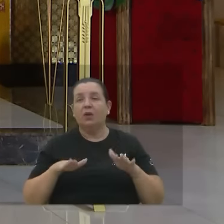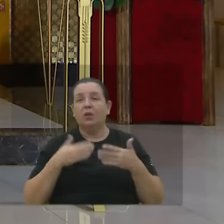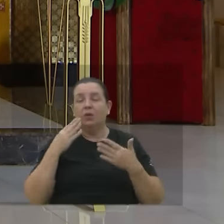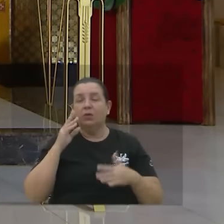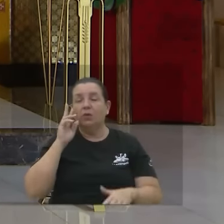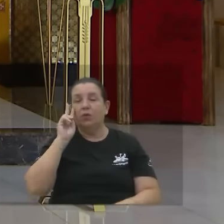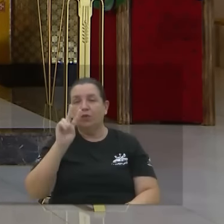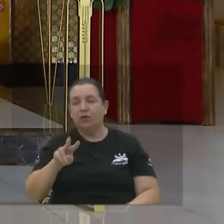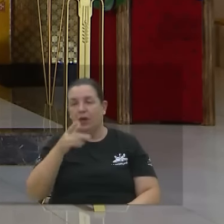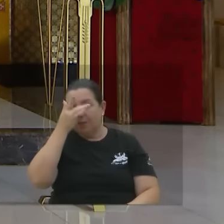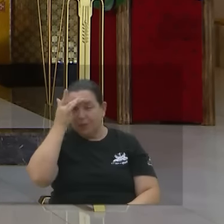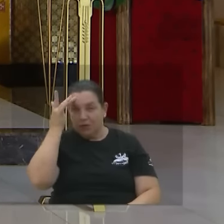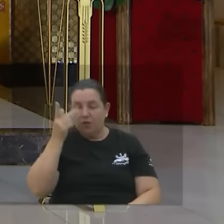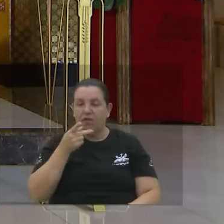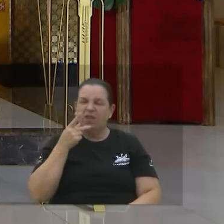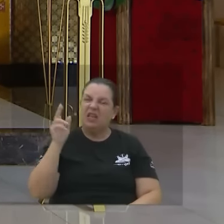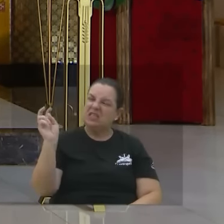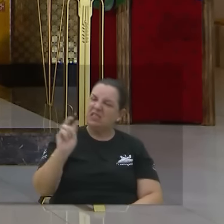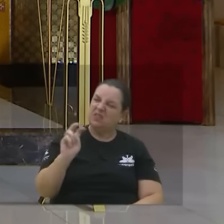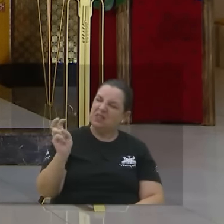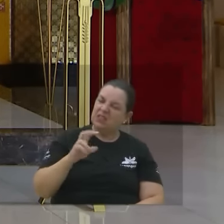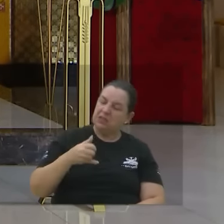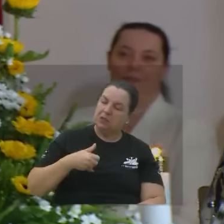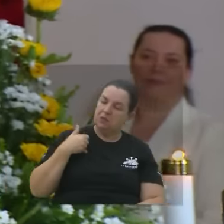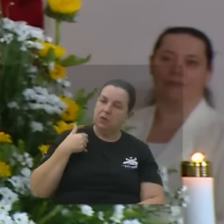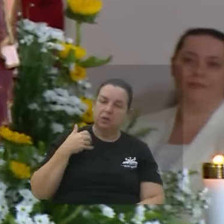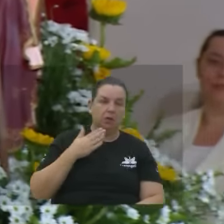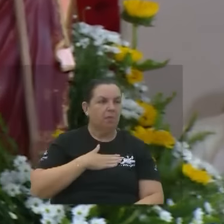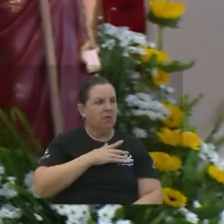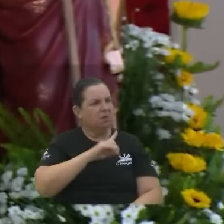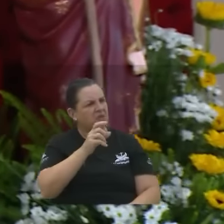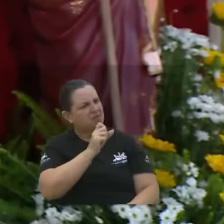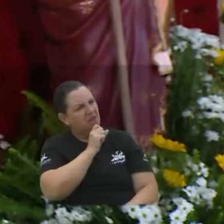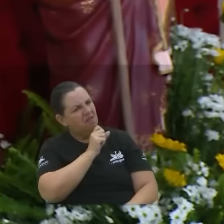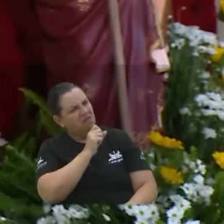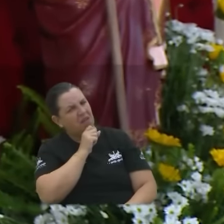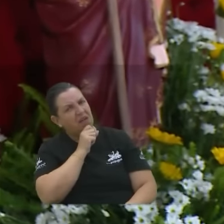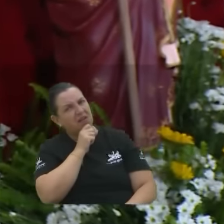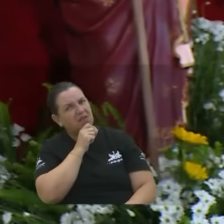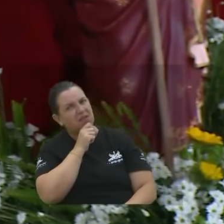ouvia alguém falar, 55 anos, e eu falava, meu Deus, está velho.